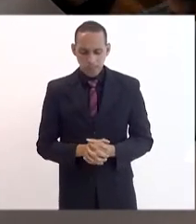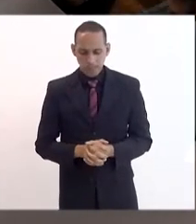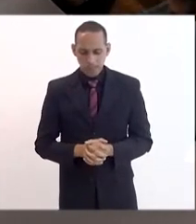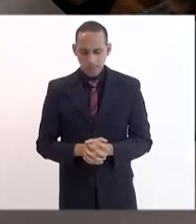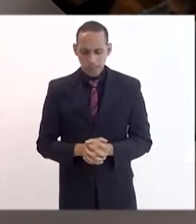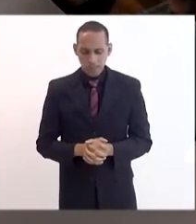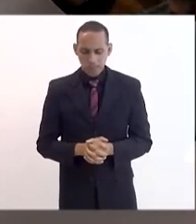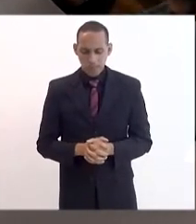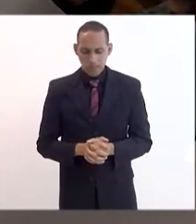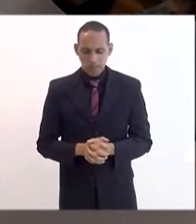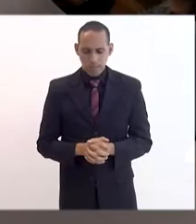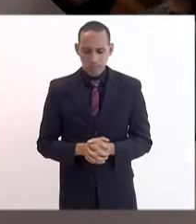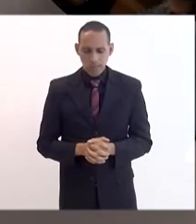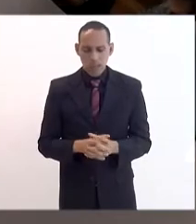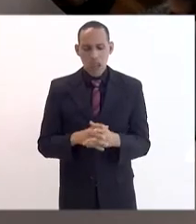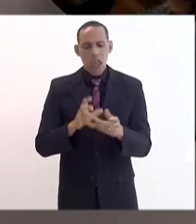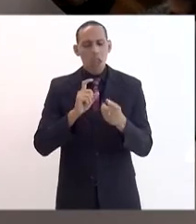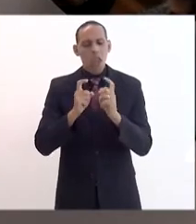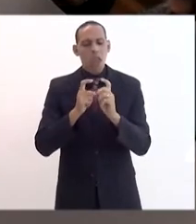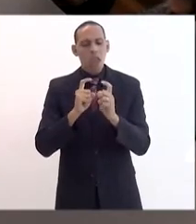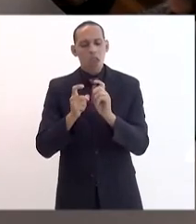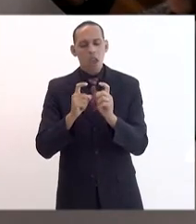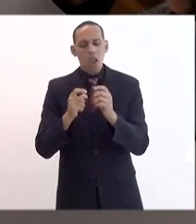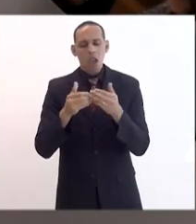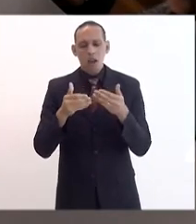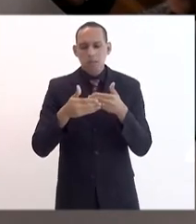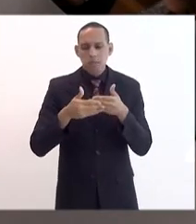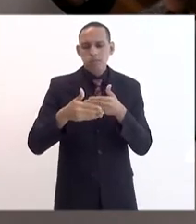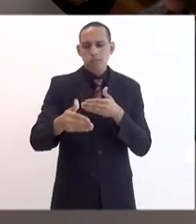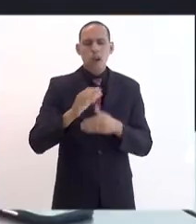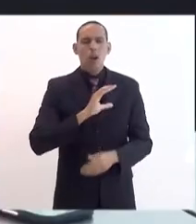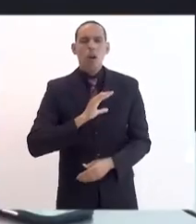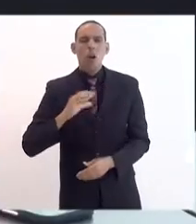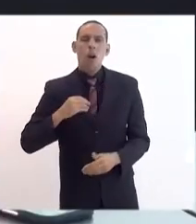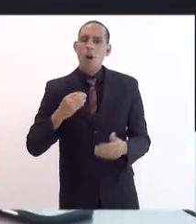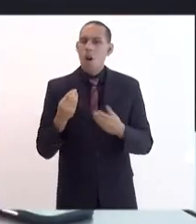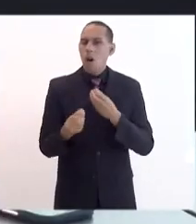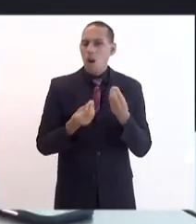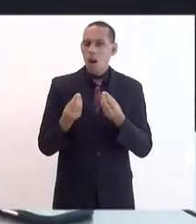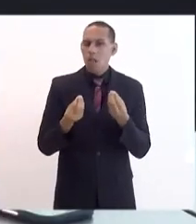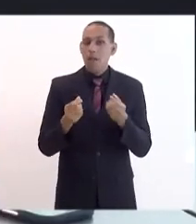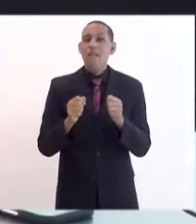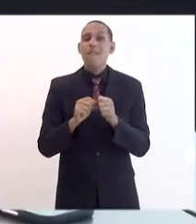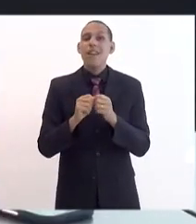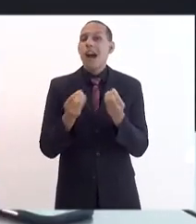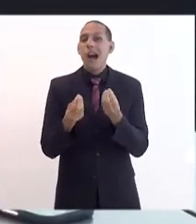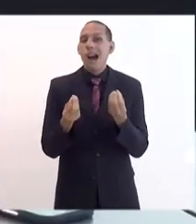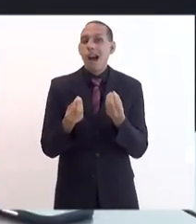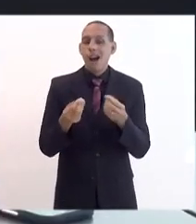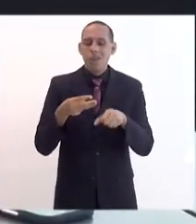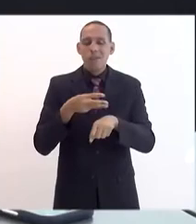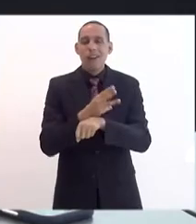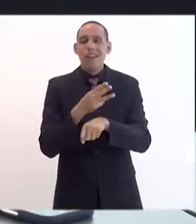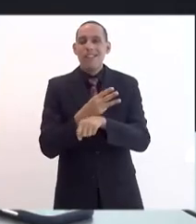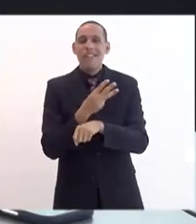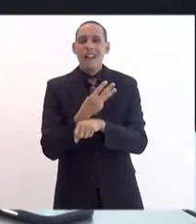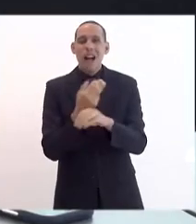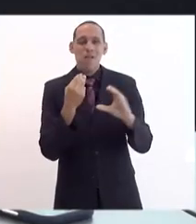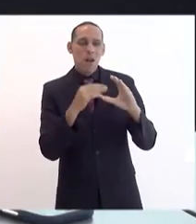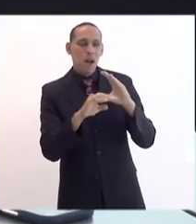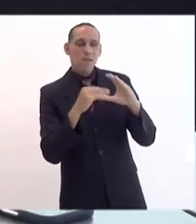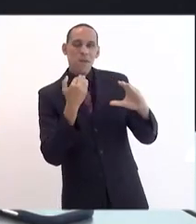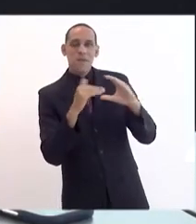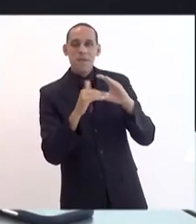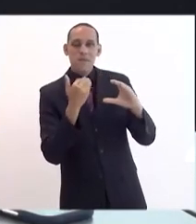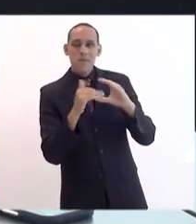de como ia se dar as reuniões das comissões, elas foram feitas por zap. A primeira